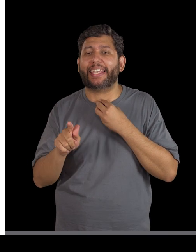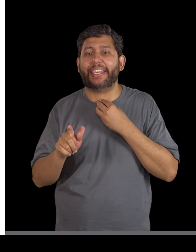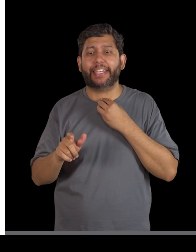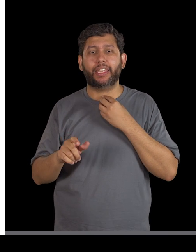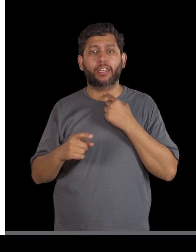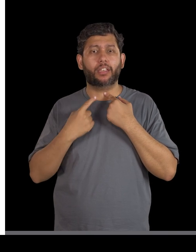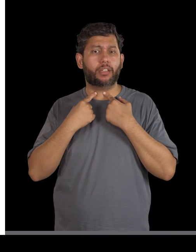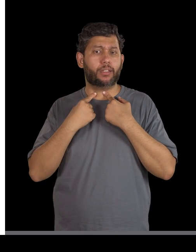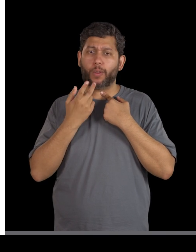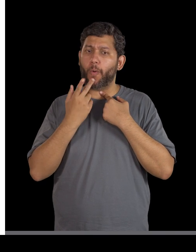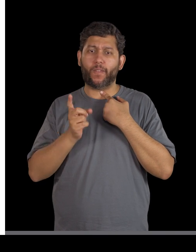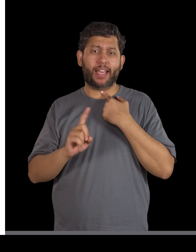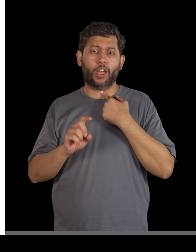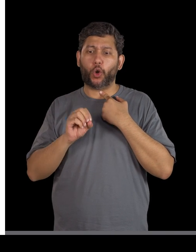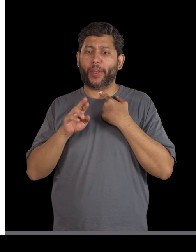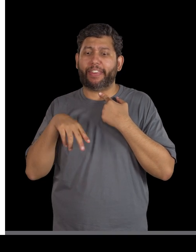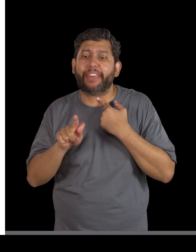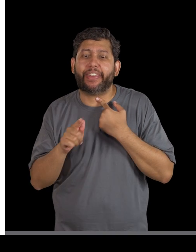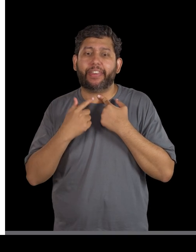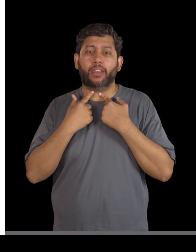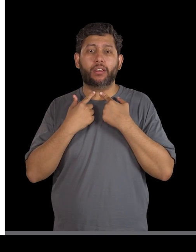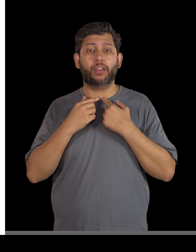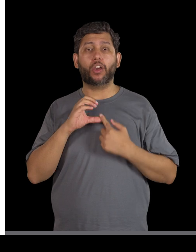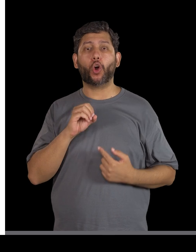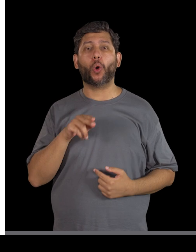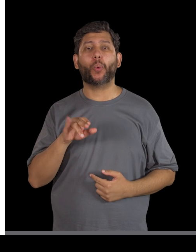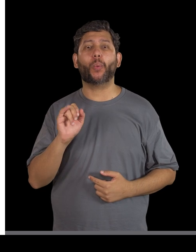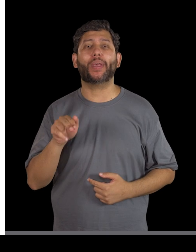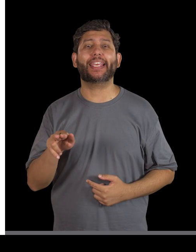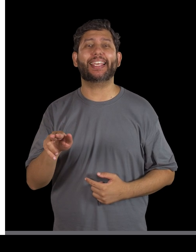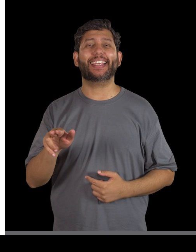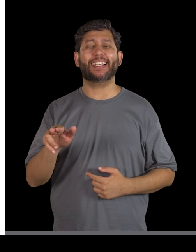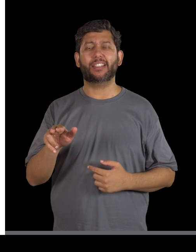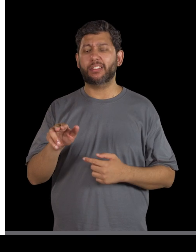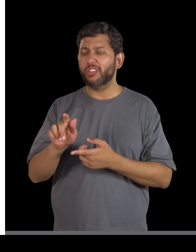going, geralmente, né? Você vai falar going,